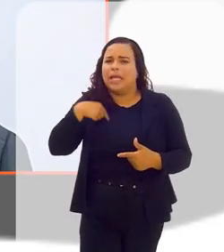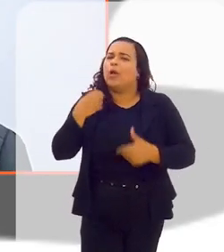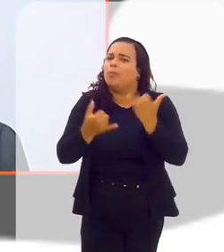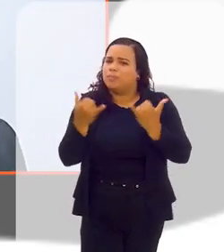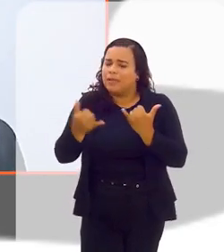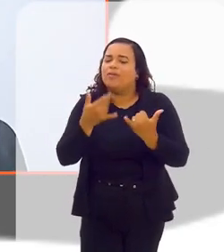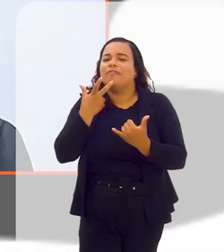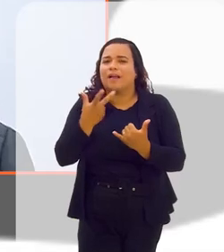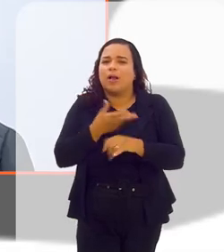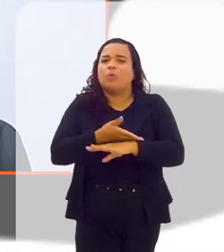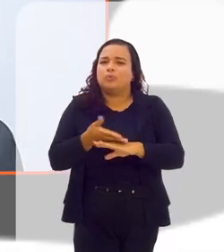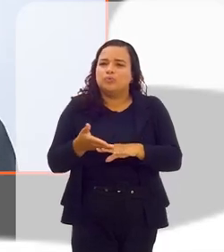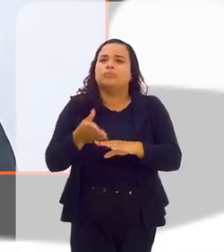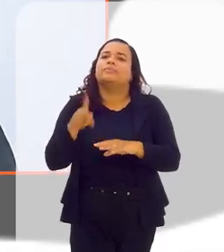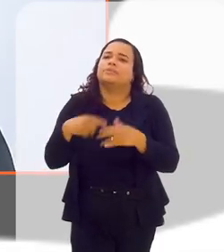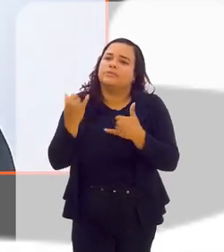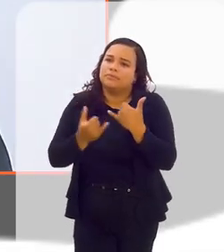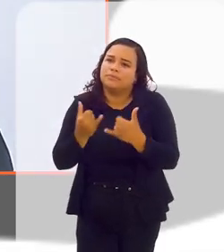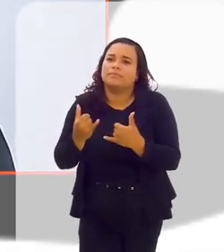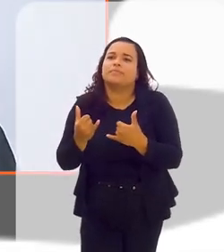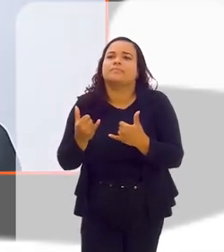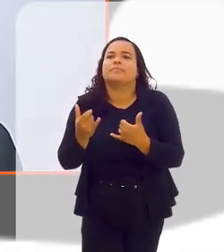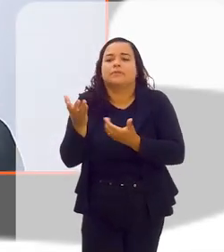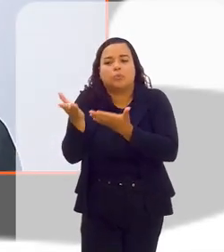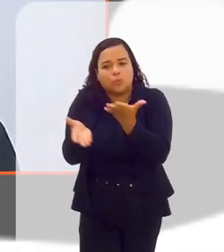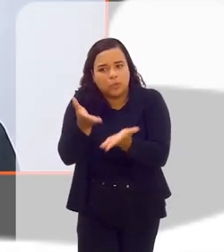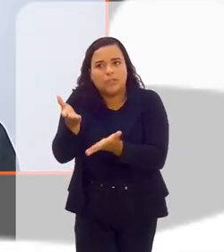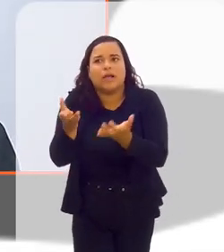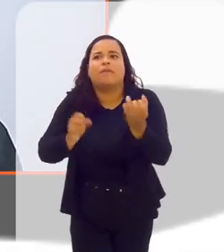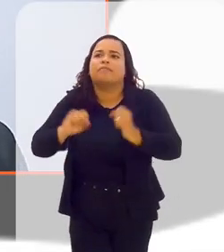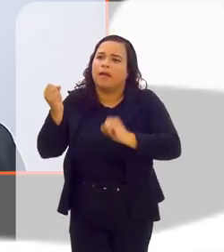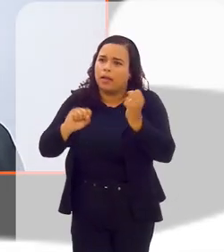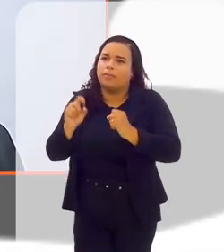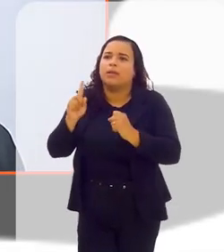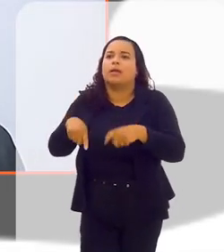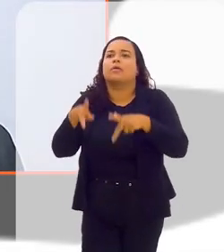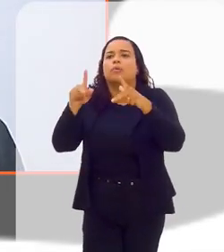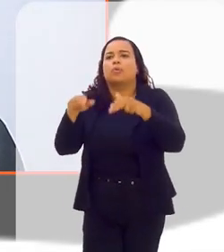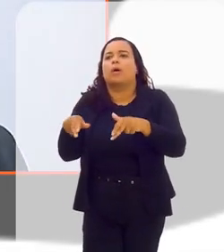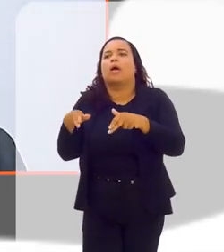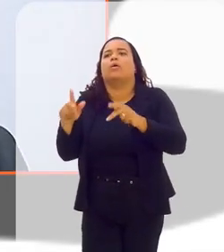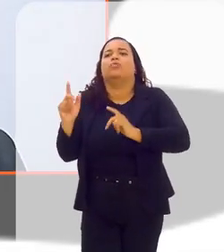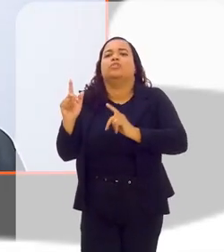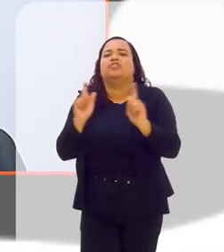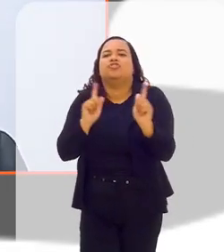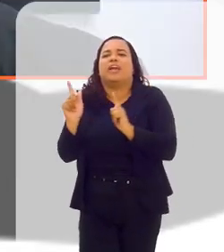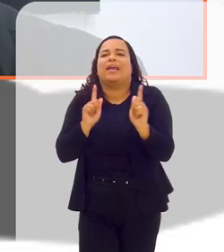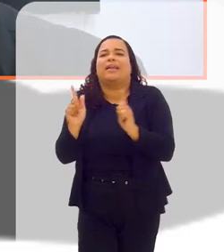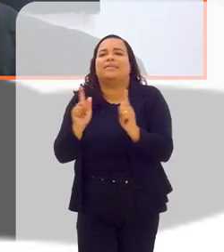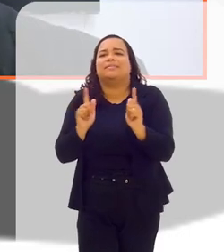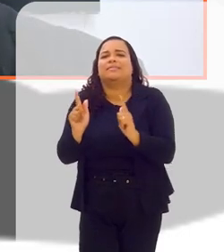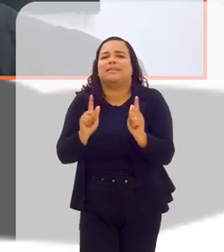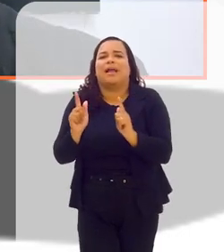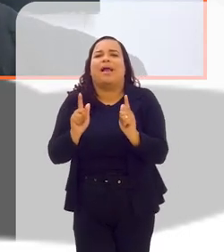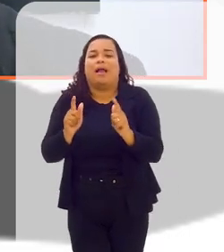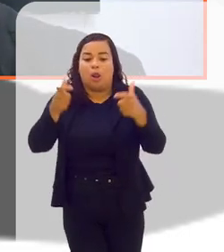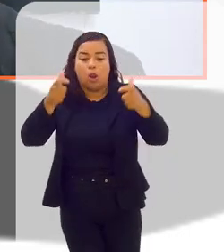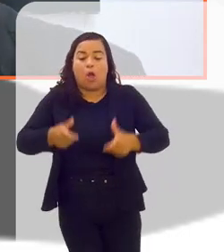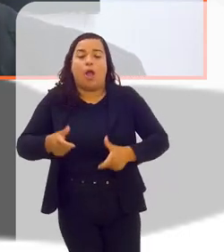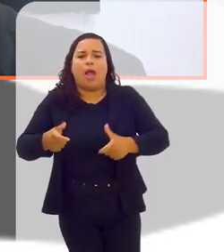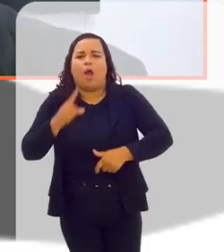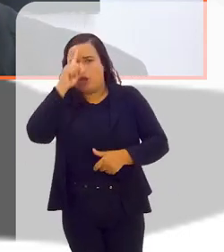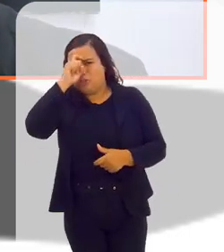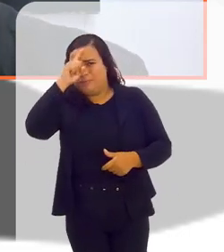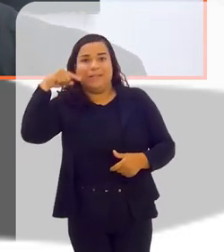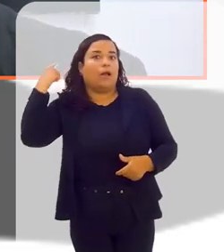trabalho, eu até brinco assim às vezes, né? É brincadeira, que cuidar de uma fábrica é a mesma coisa que gerenciar um manicômio. É uma